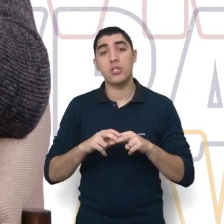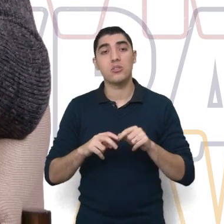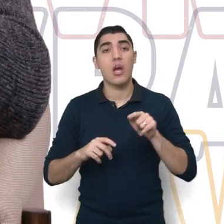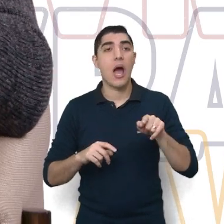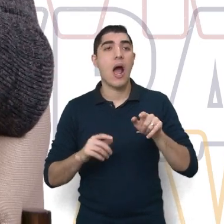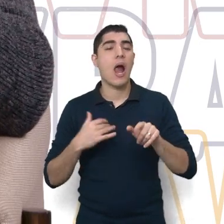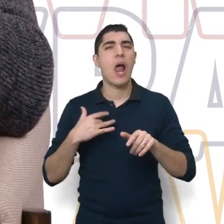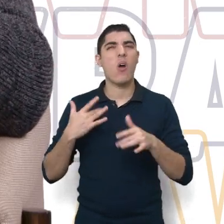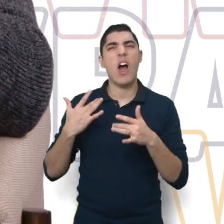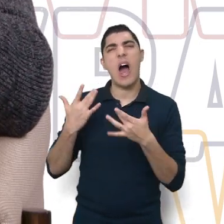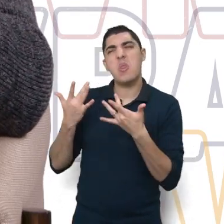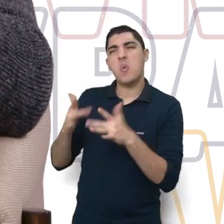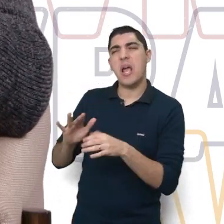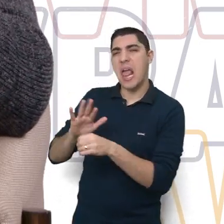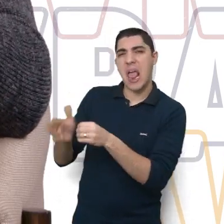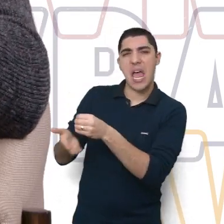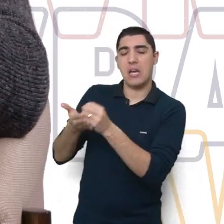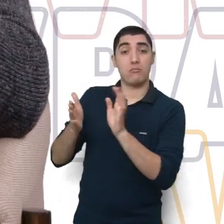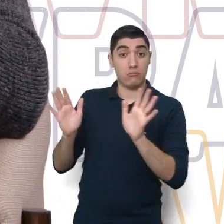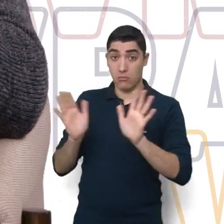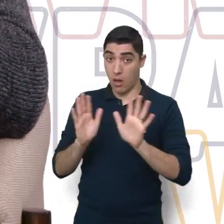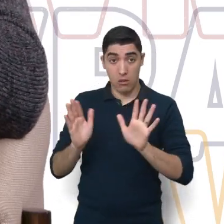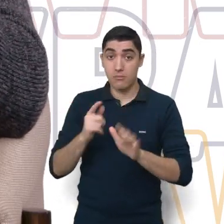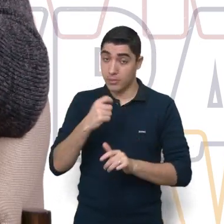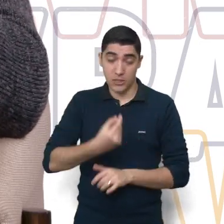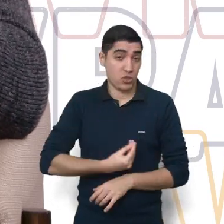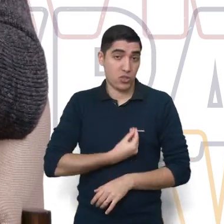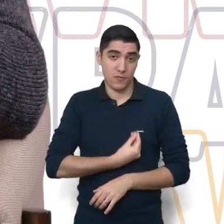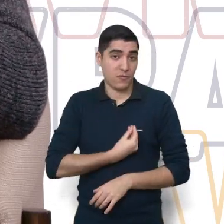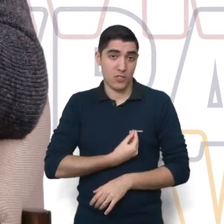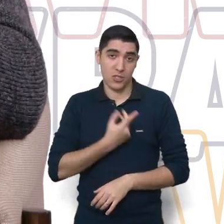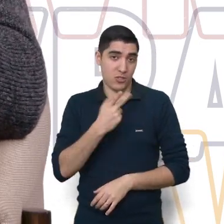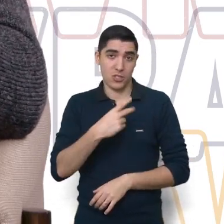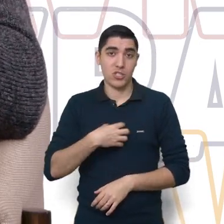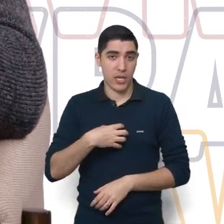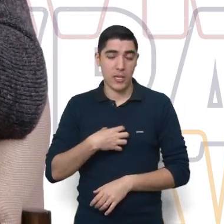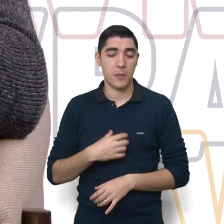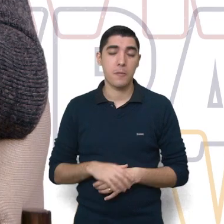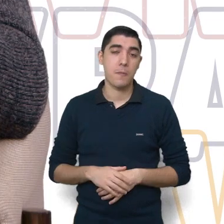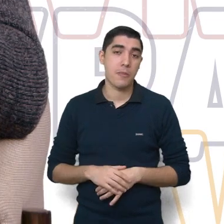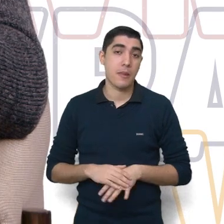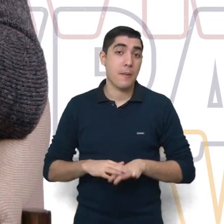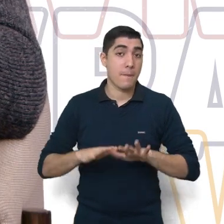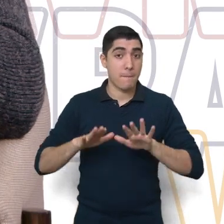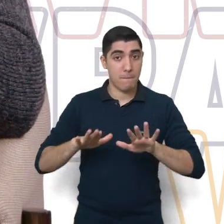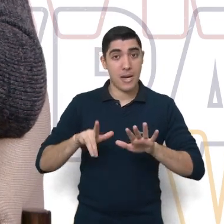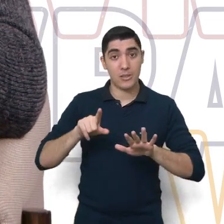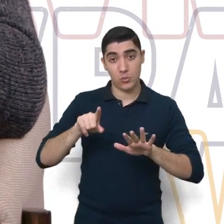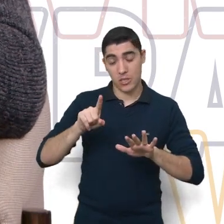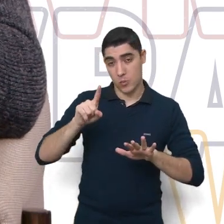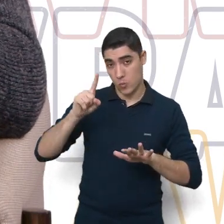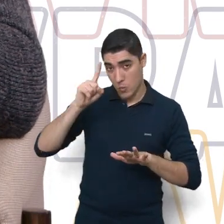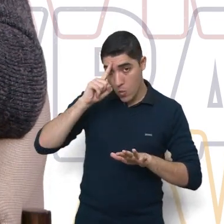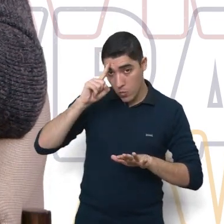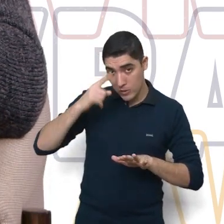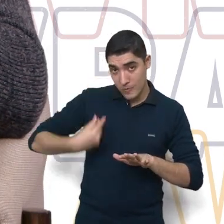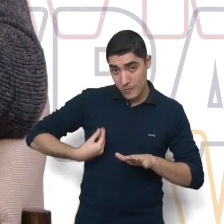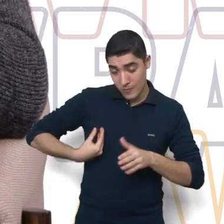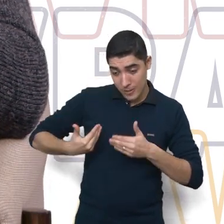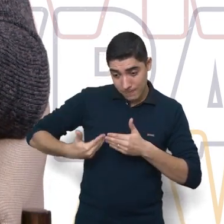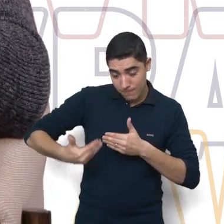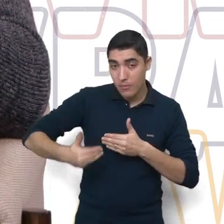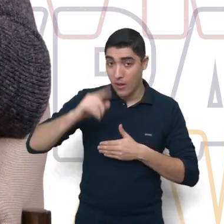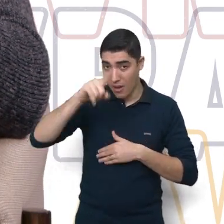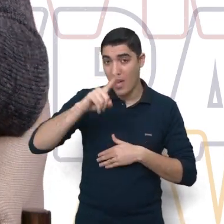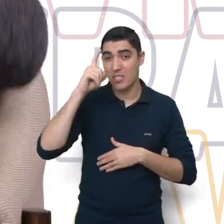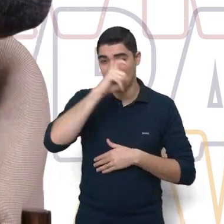agora isso no dia a dia é super difícil não é porque como